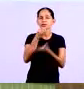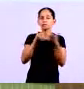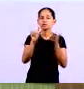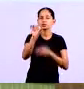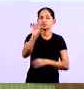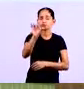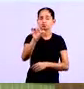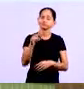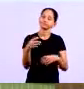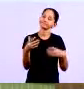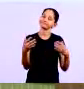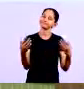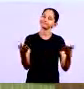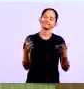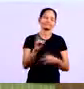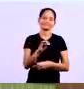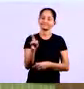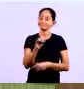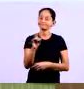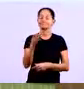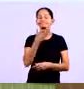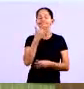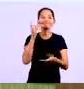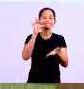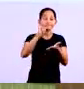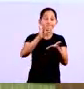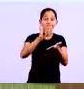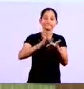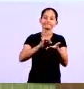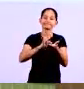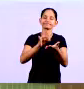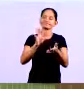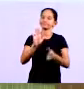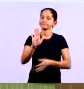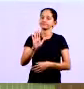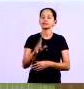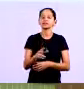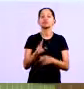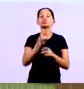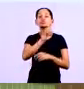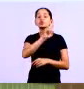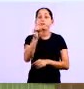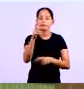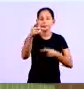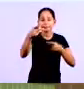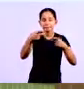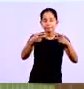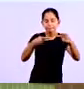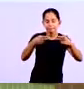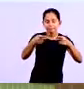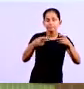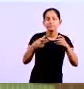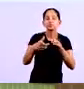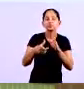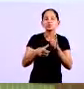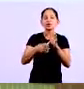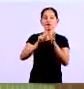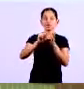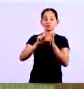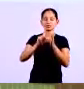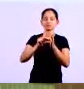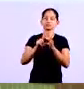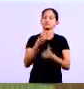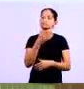sonegando. Então, assim, lucro real é isso, é em cima do que se faz. Lucro presumido, o nome já diz, ele presume. Presume